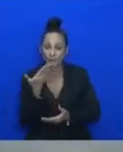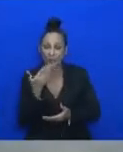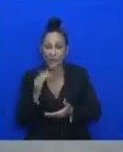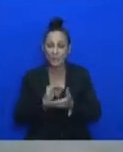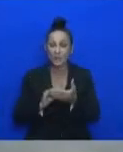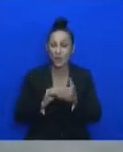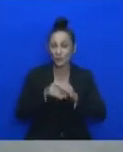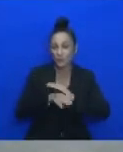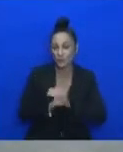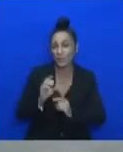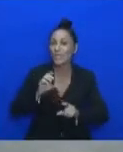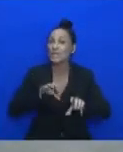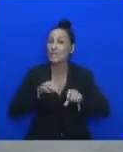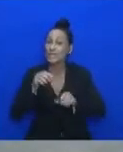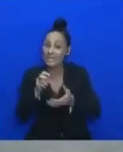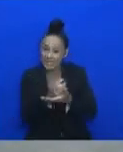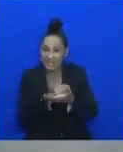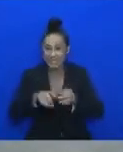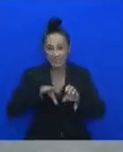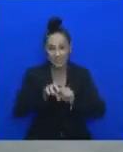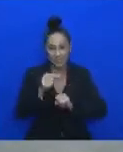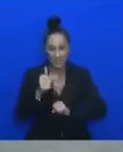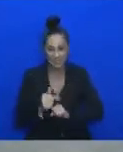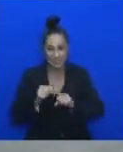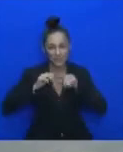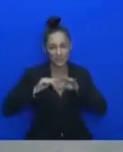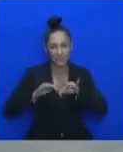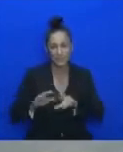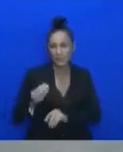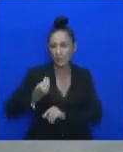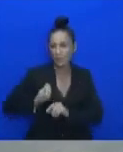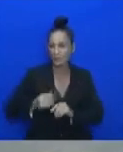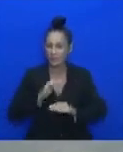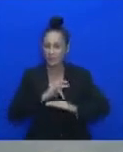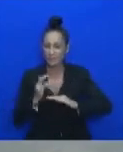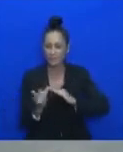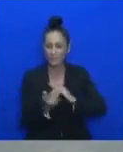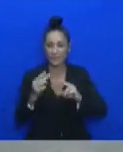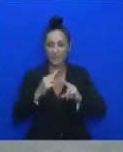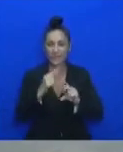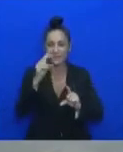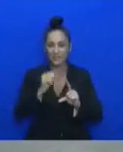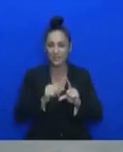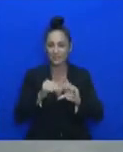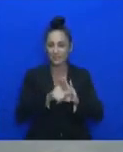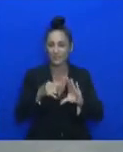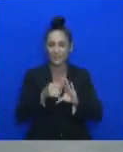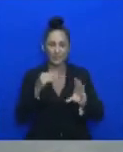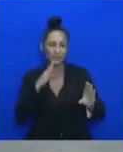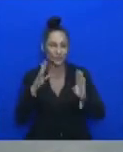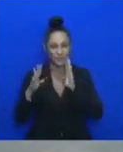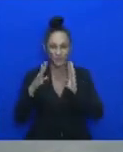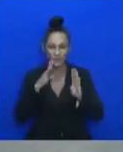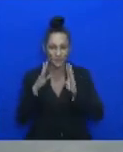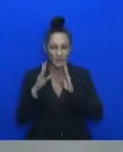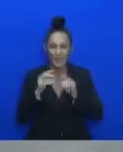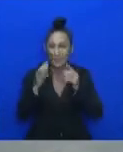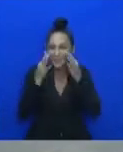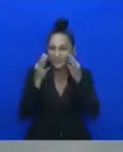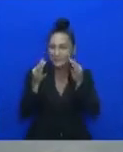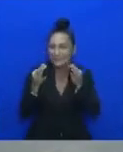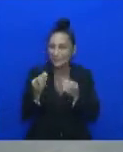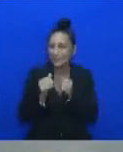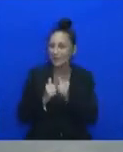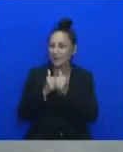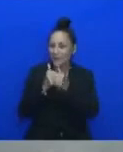Lotomania, Quina e Super 7, com transmissão ao vivo pelos perfis da Caixa e da Rede TV no YouTube e no Facebook. Fique